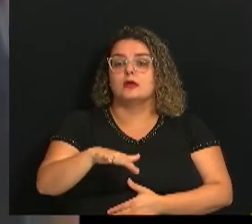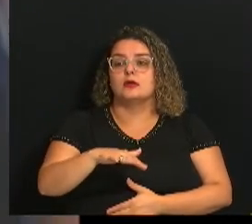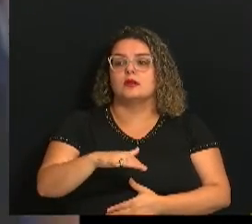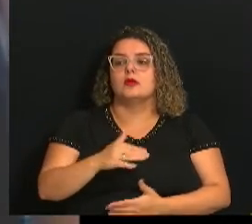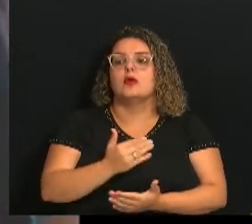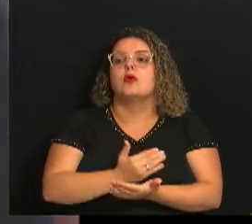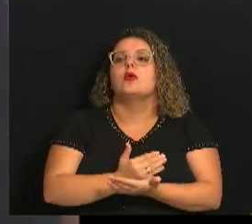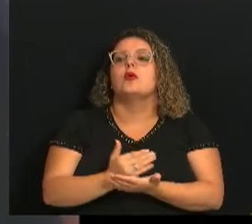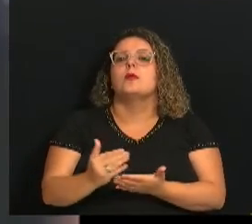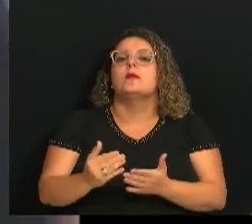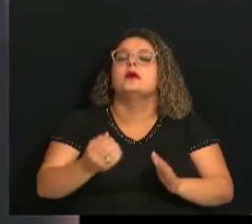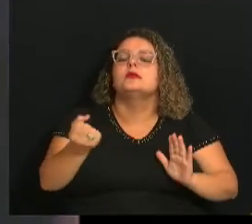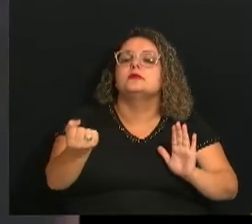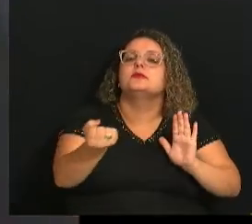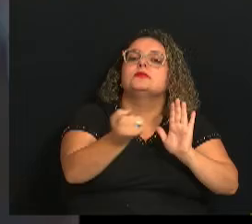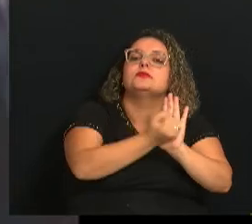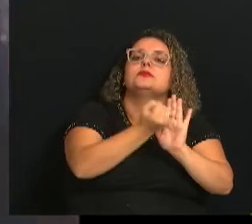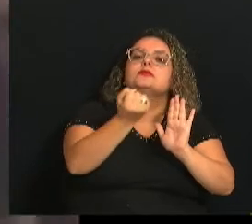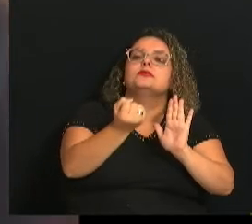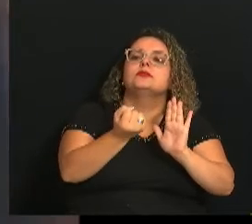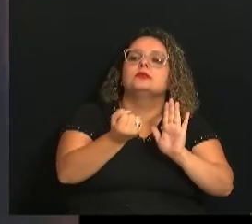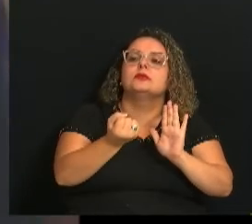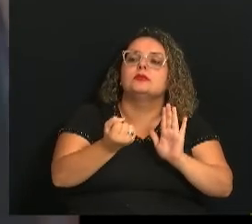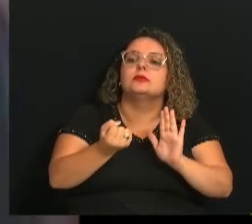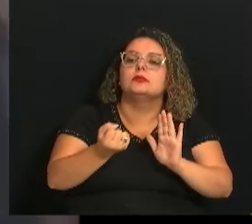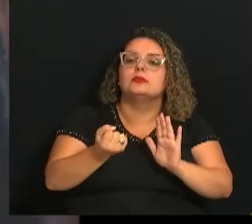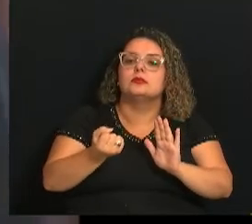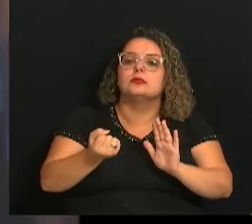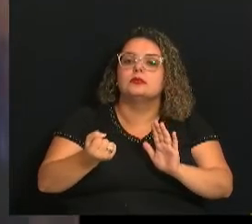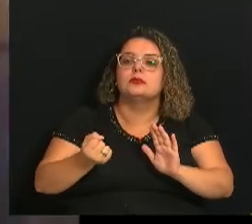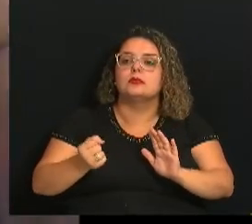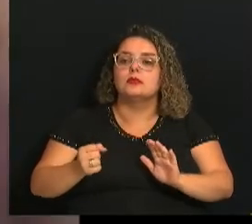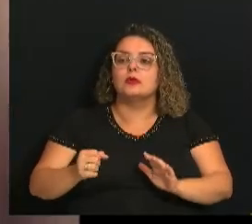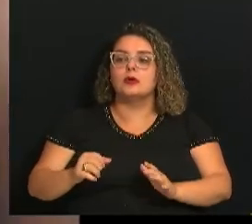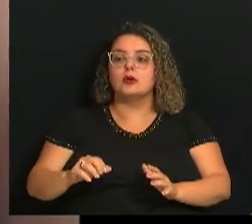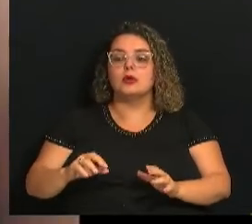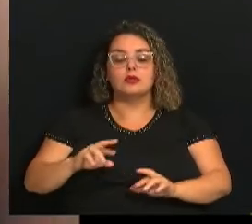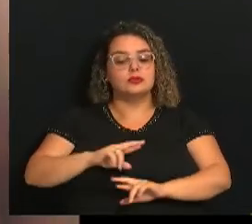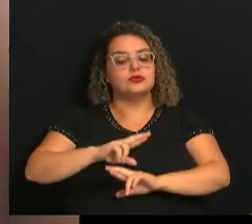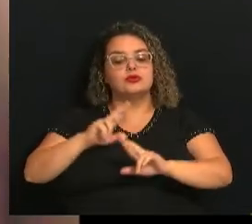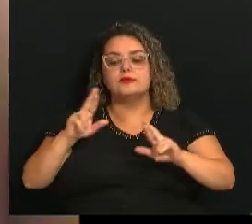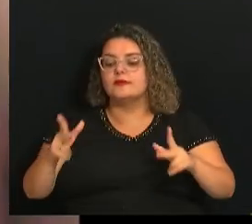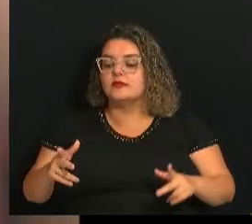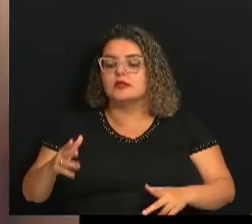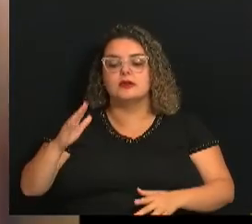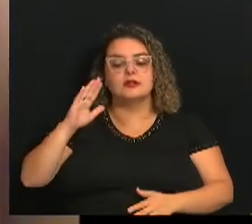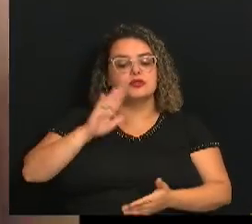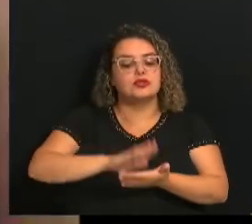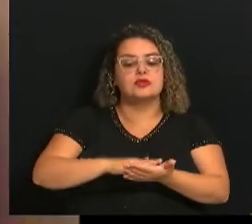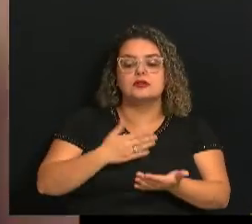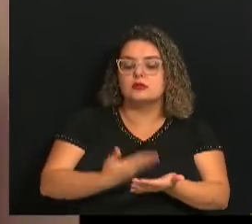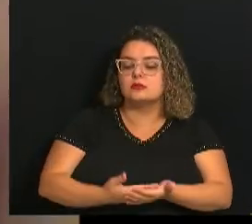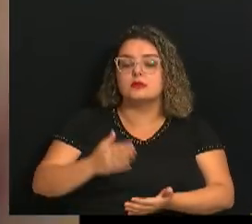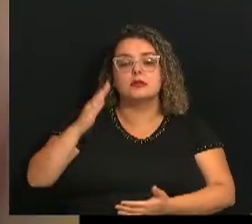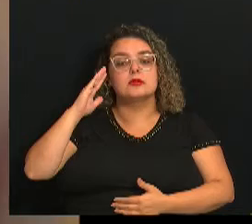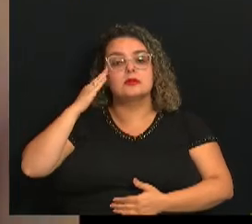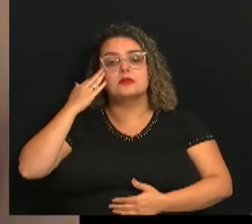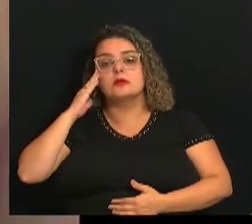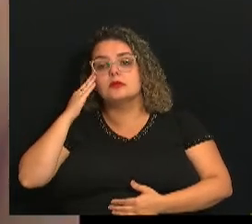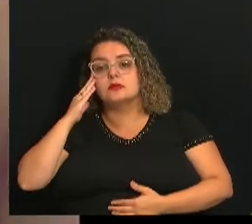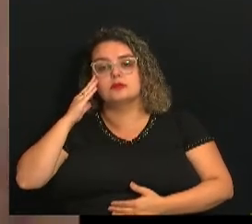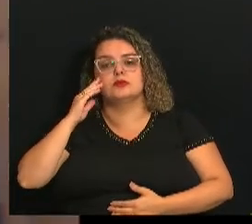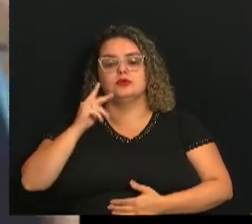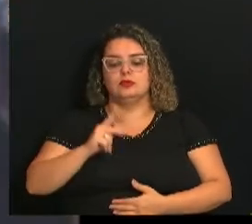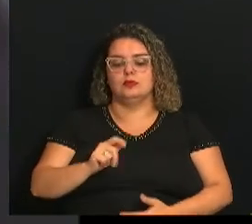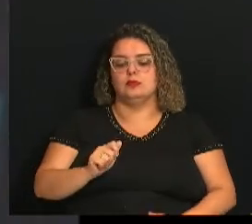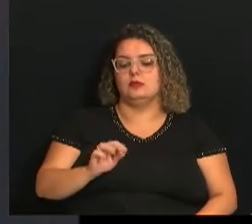o símbolo dessa leitura contrapelo do patrimônio cultural em Campinas. Depois que